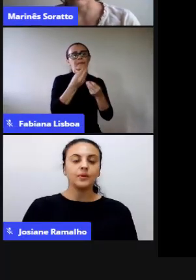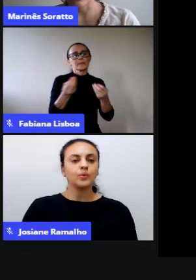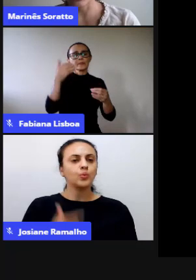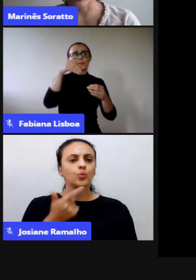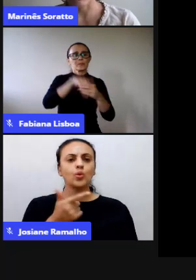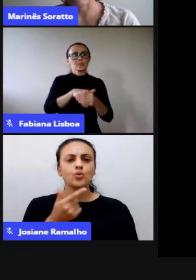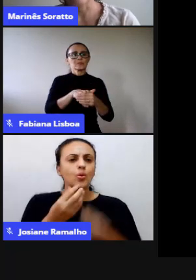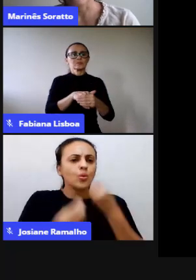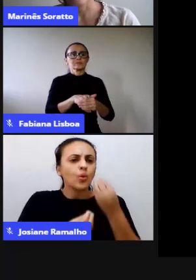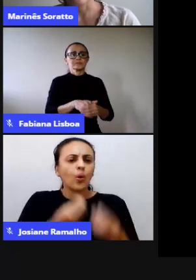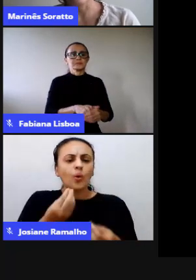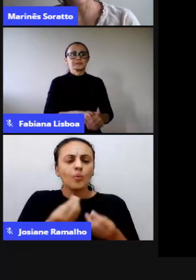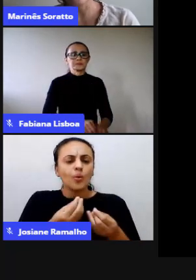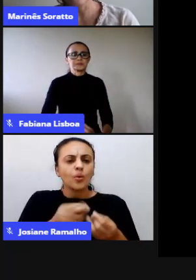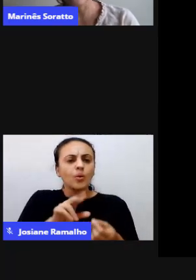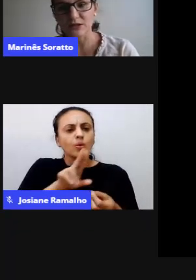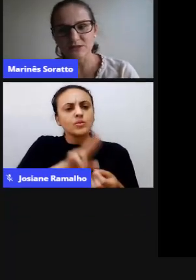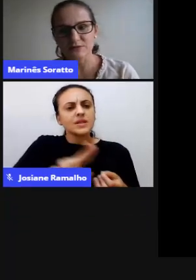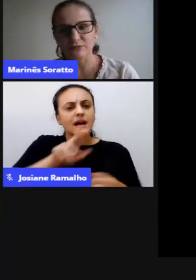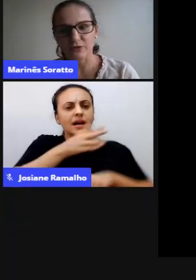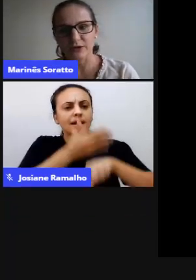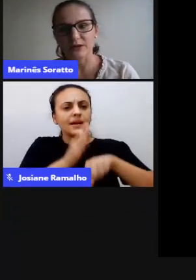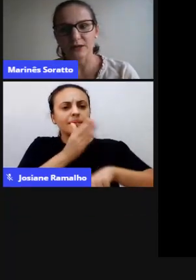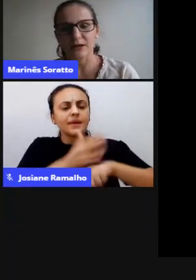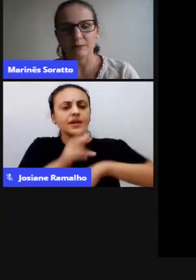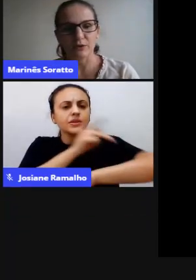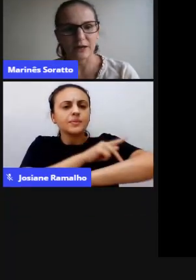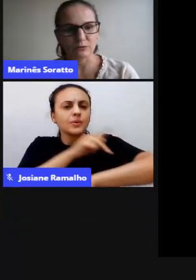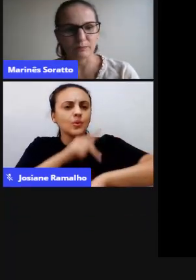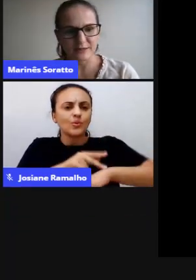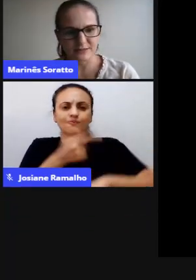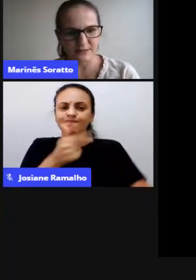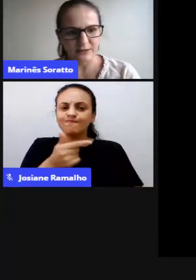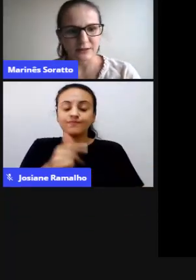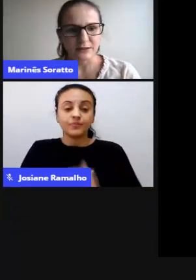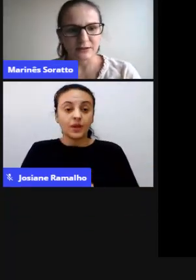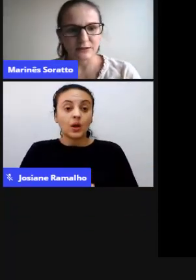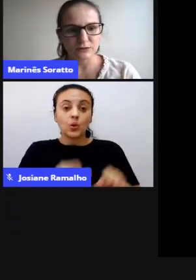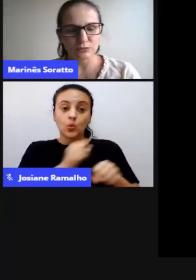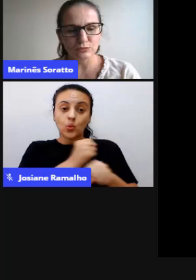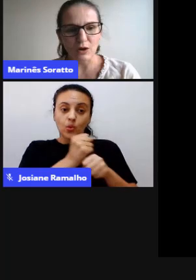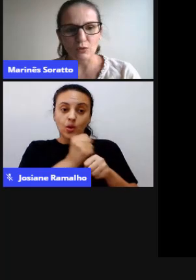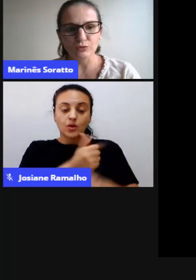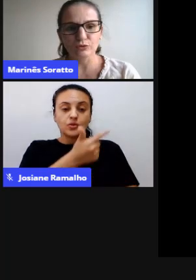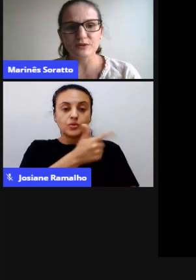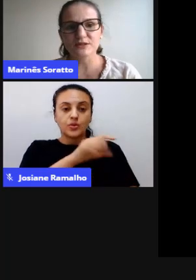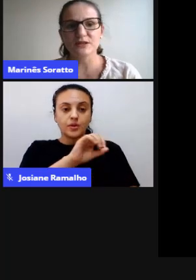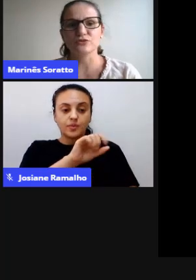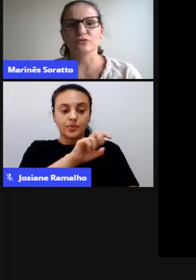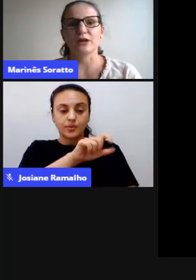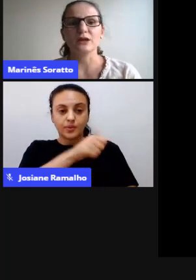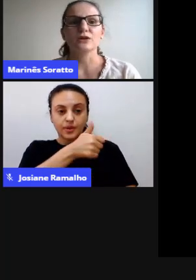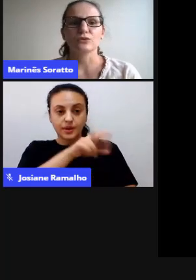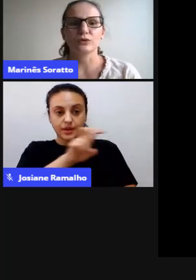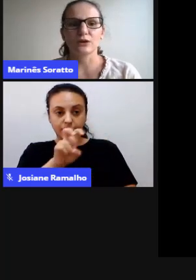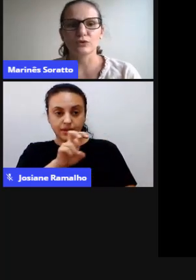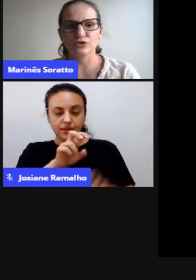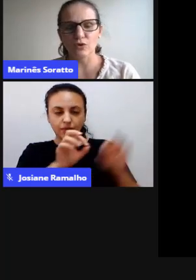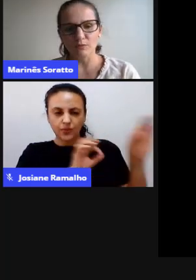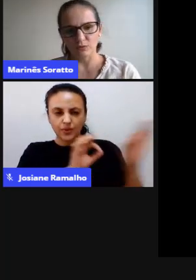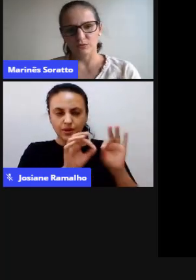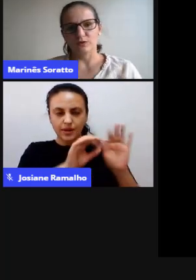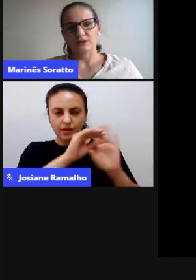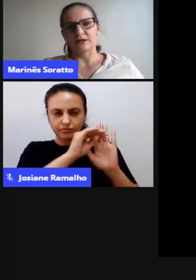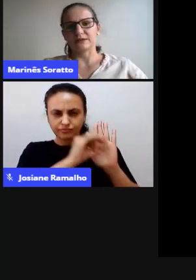prática pedagógica, em 2015 foi elaborado um parecer dando alguns subsídios, né,